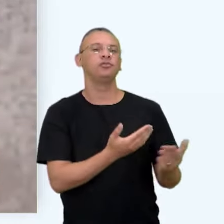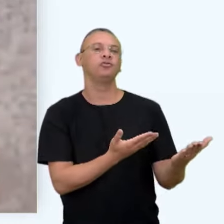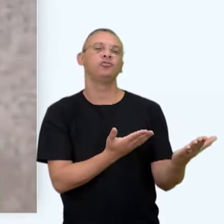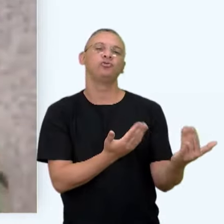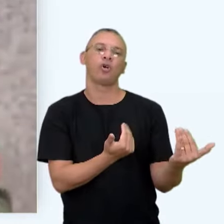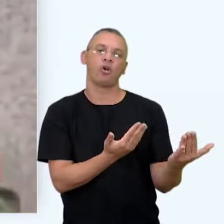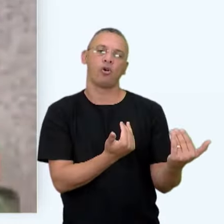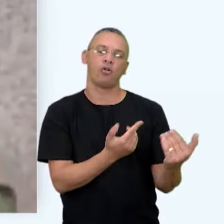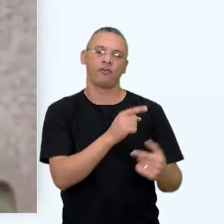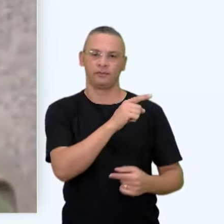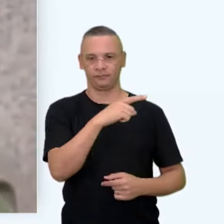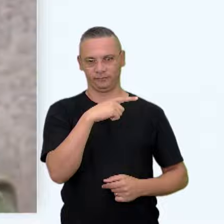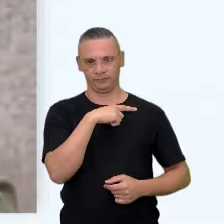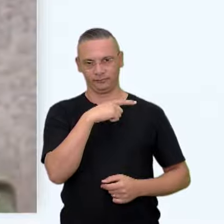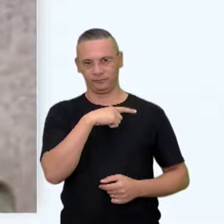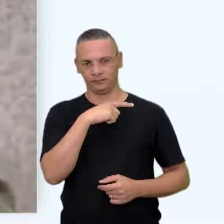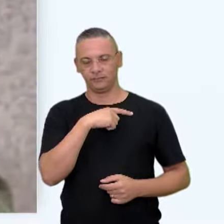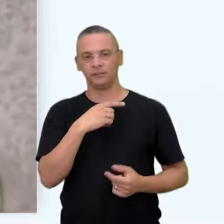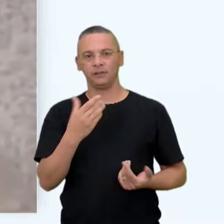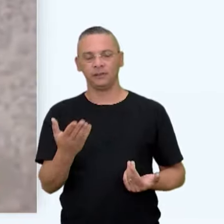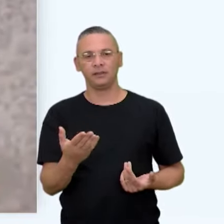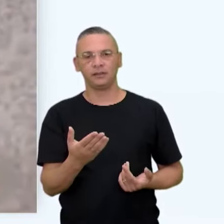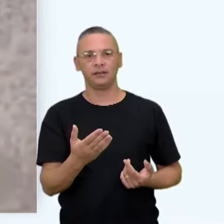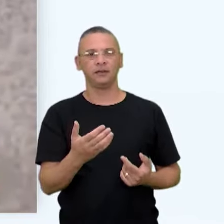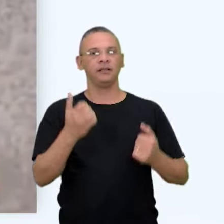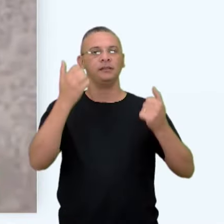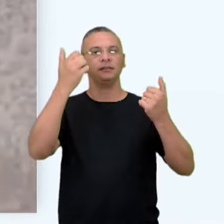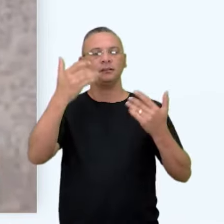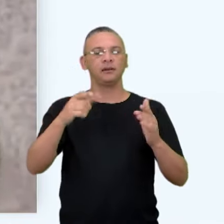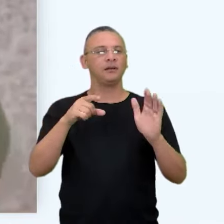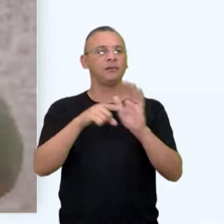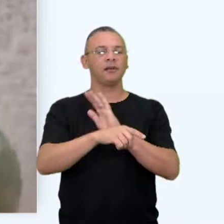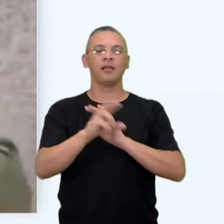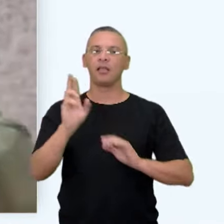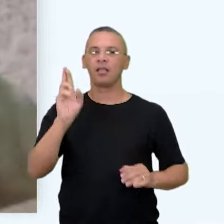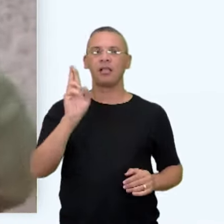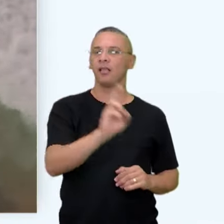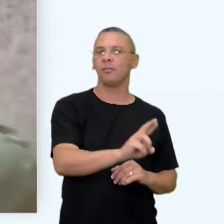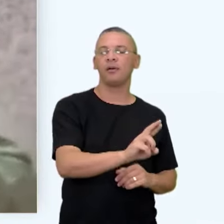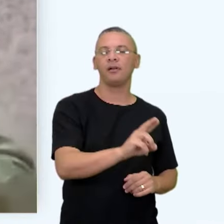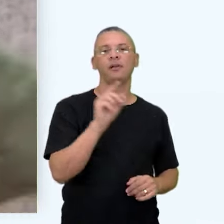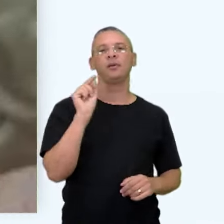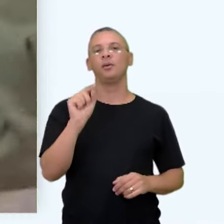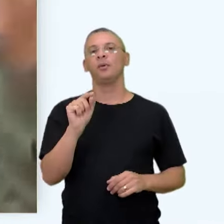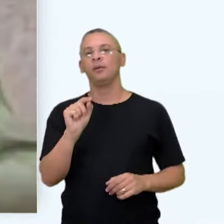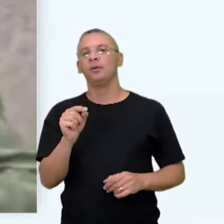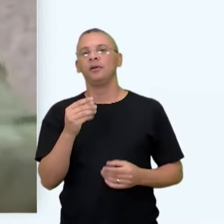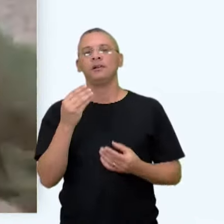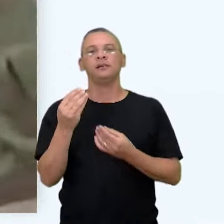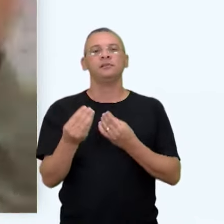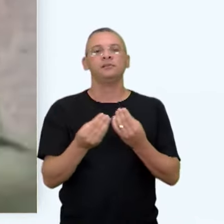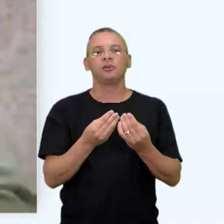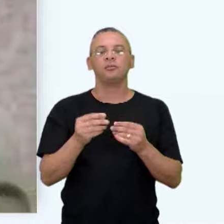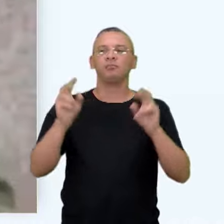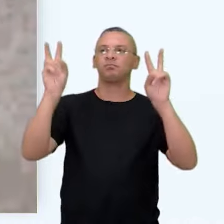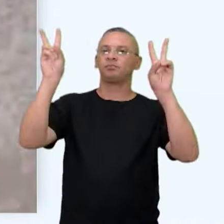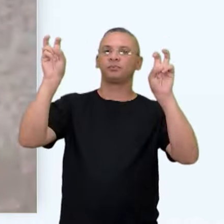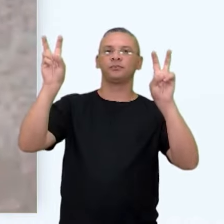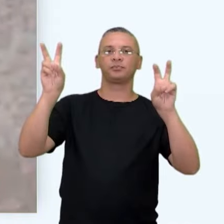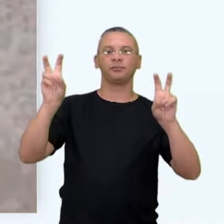que os dois jornalistas que acabamos de ouvir, e respondessem a essa, em tom de hipótese bem